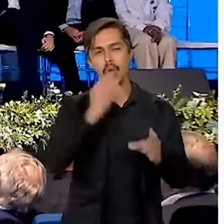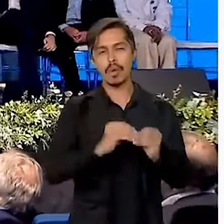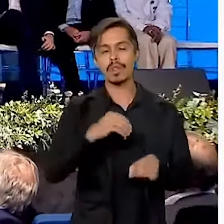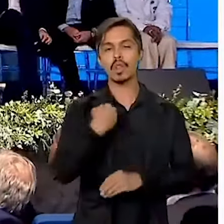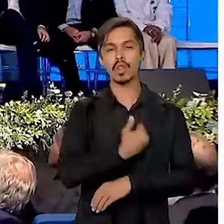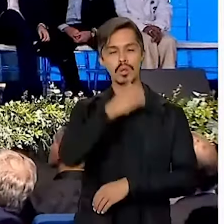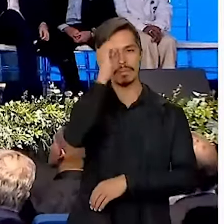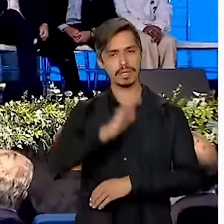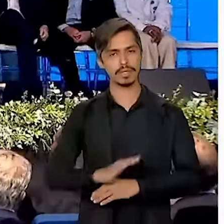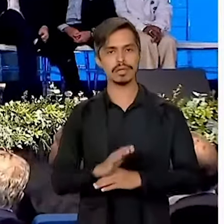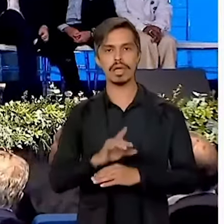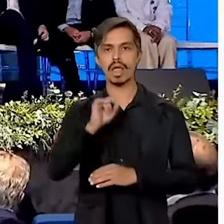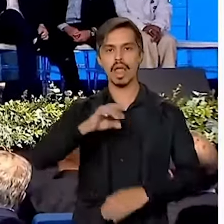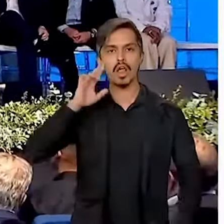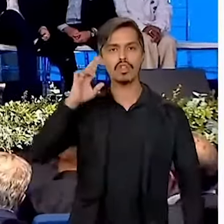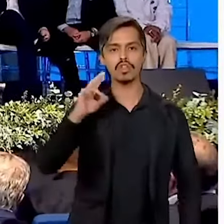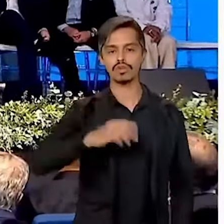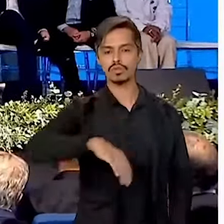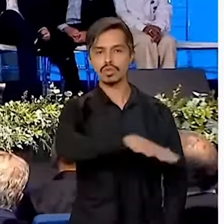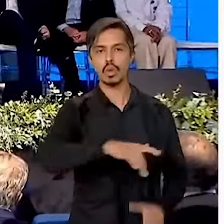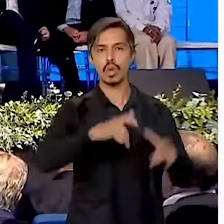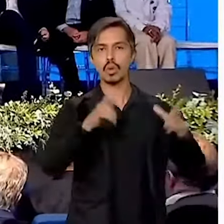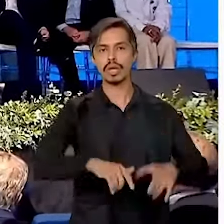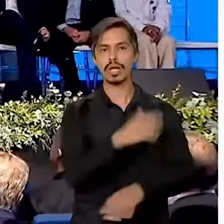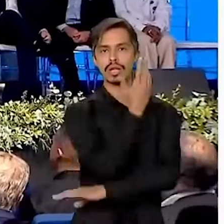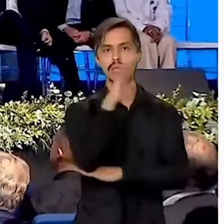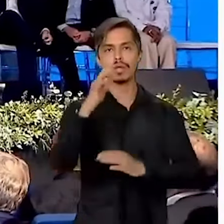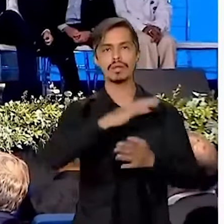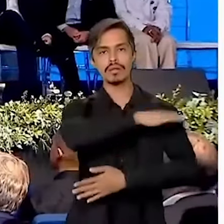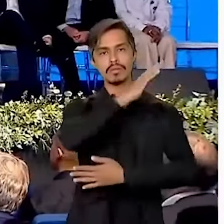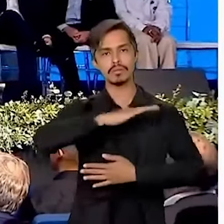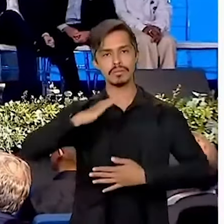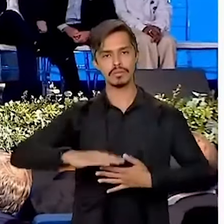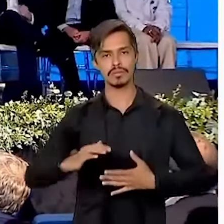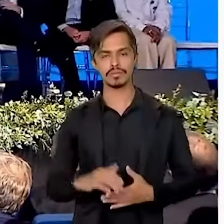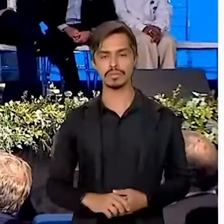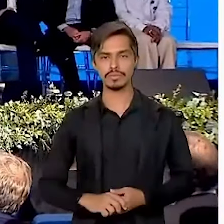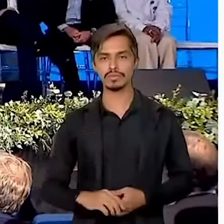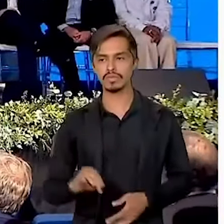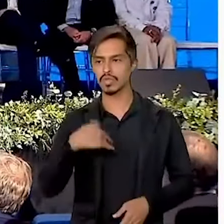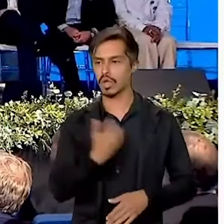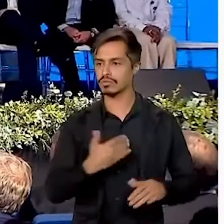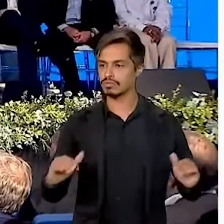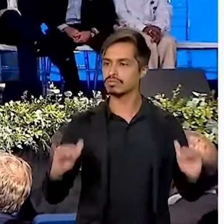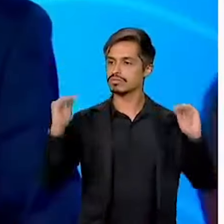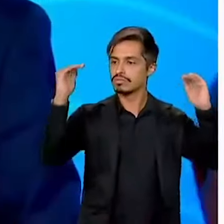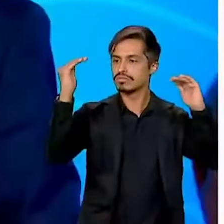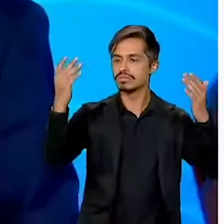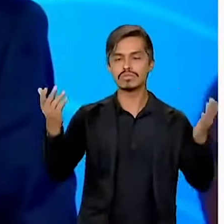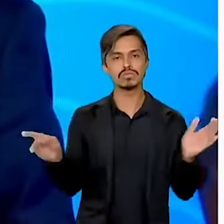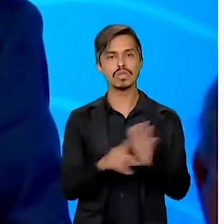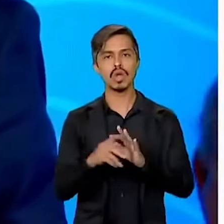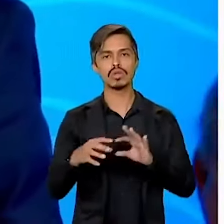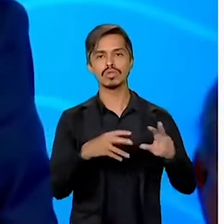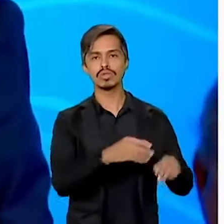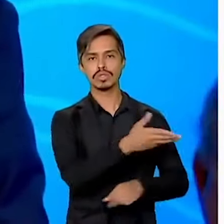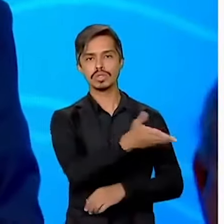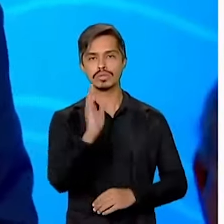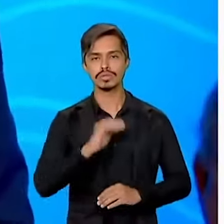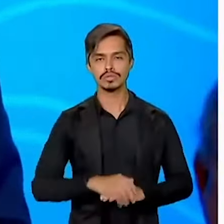Brasil é dono do território da Amazônia, nós temos soberania sobre ele, nós não